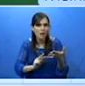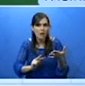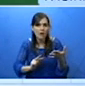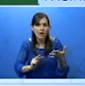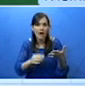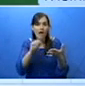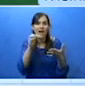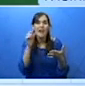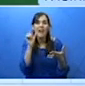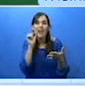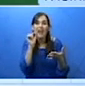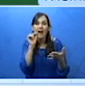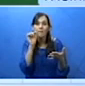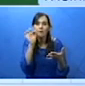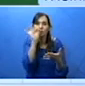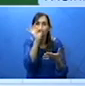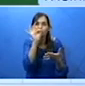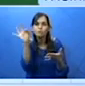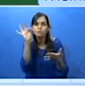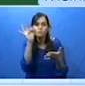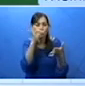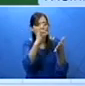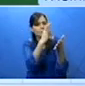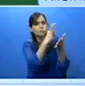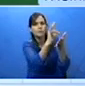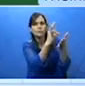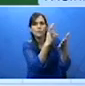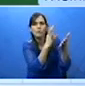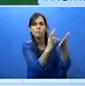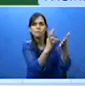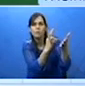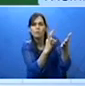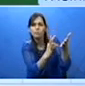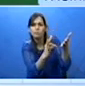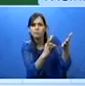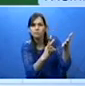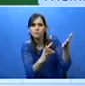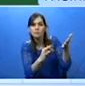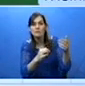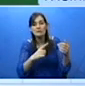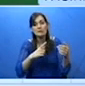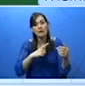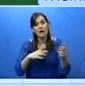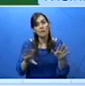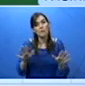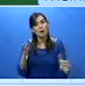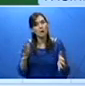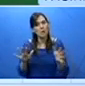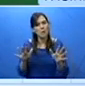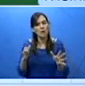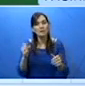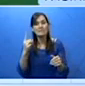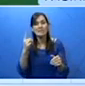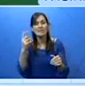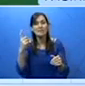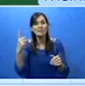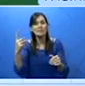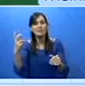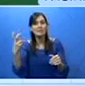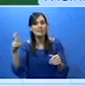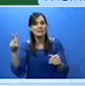as informações contidas no texto. Então aqui nós vamos marcar o quê? Ele tem aproximadamente 115 centímetros